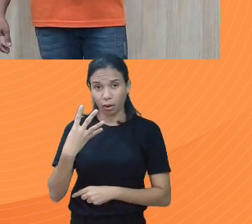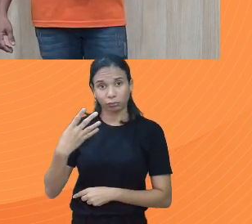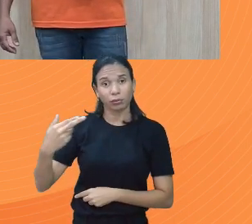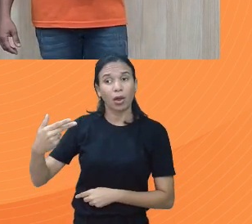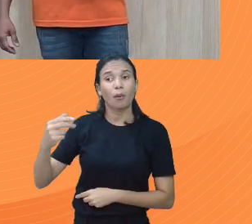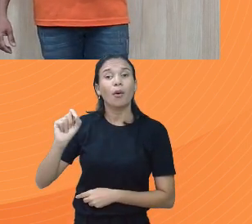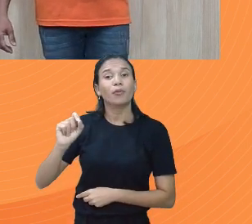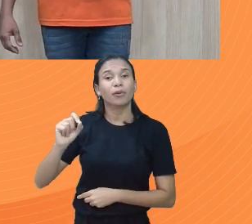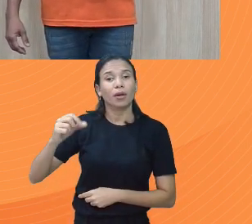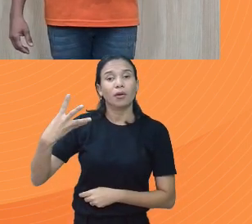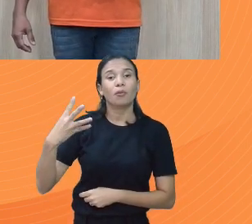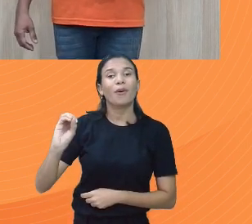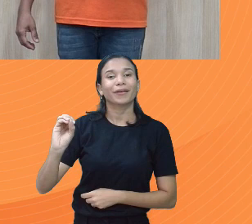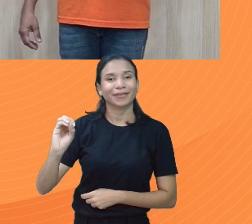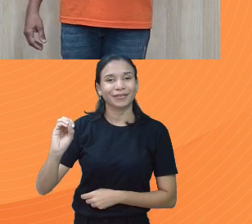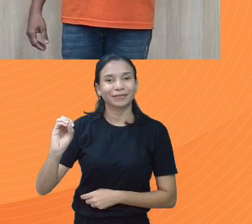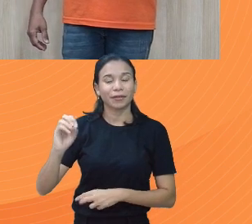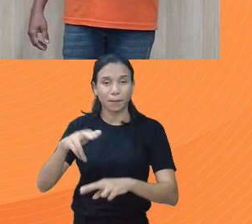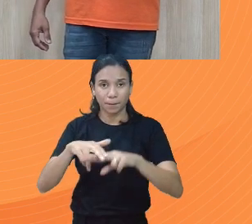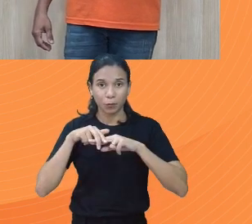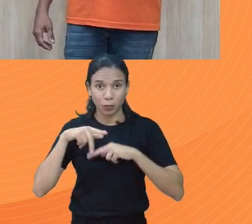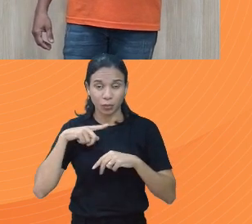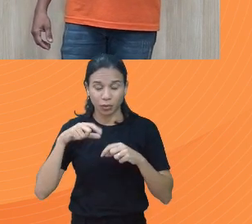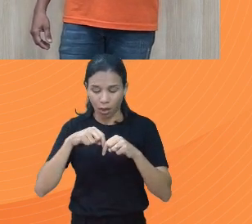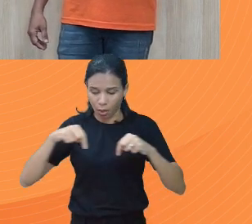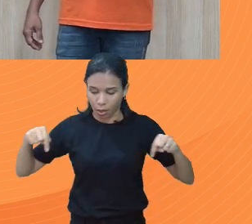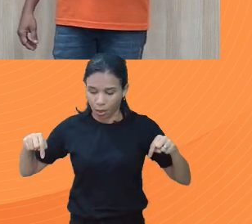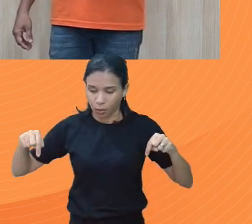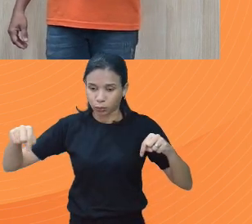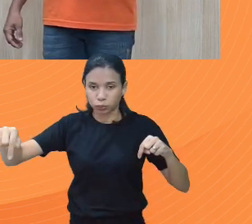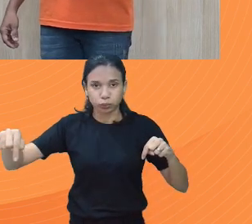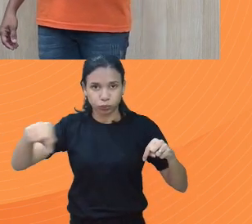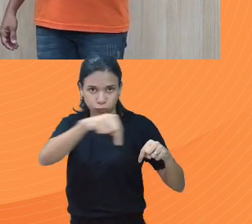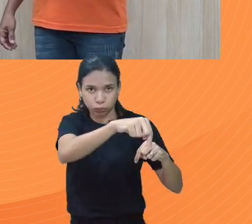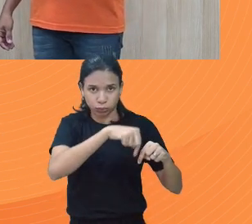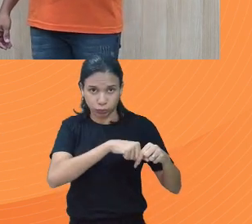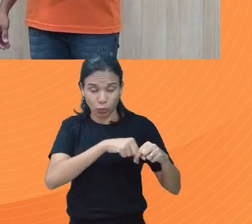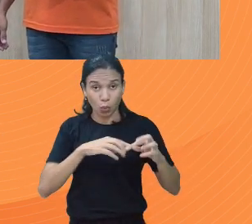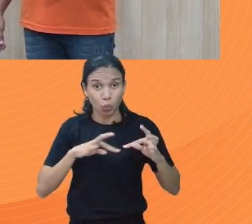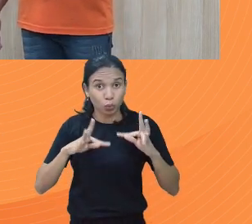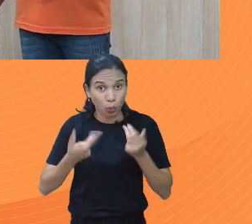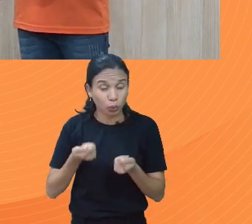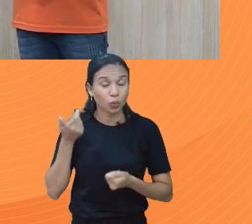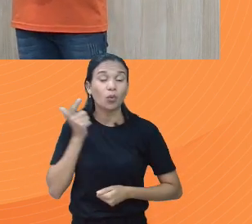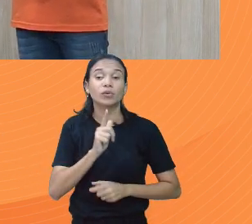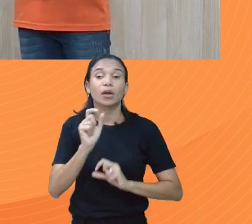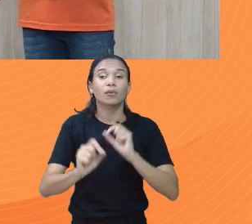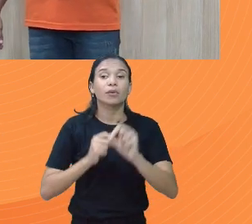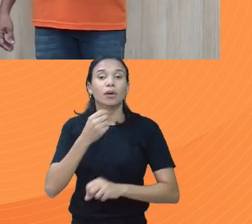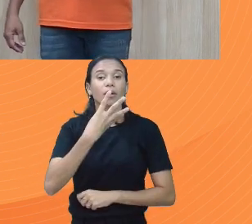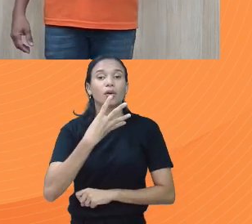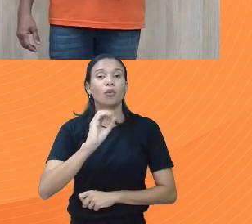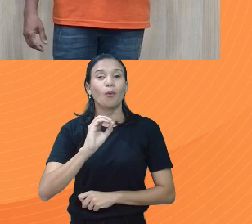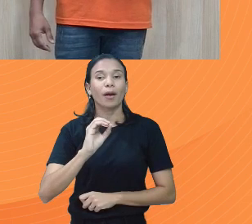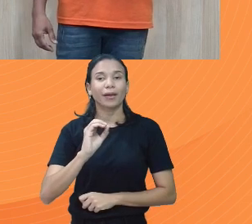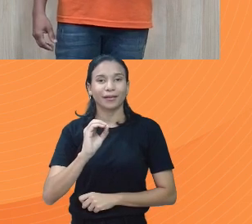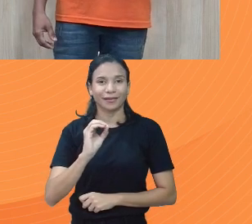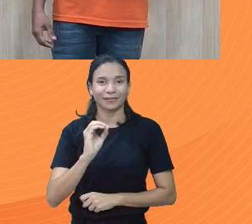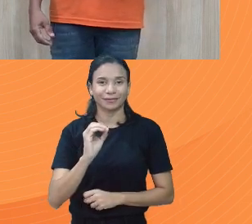dá igual a 40. Então nessa caixa, ao todo, no máximo, cabem